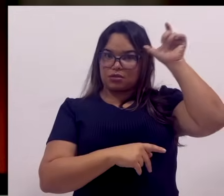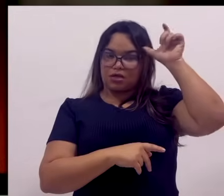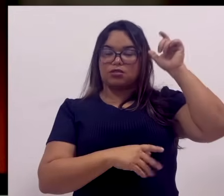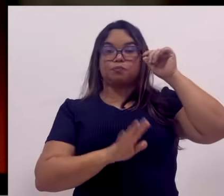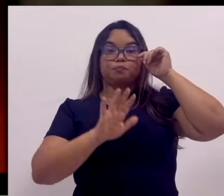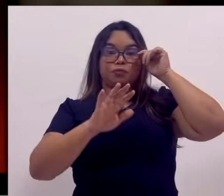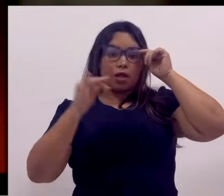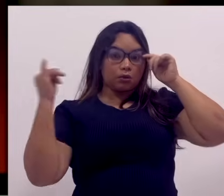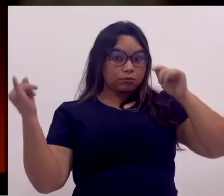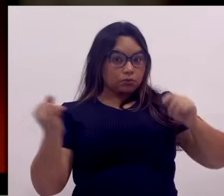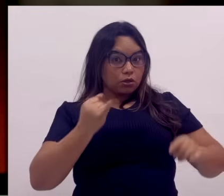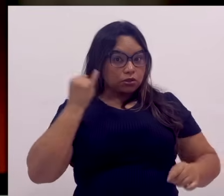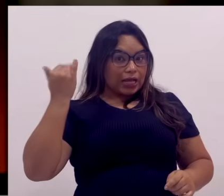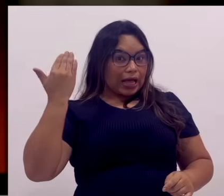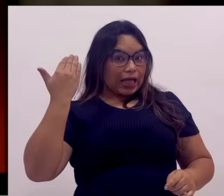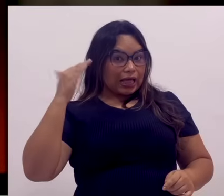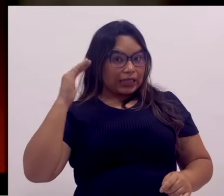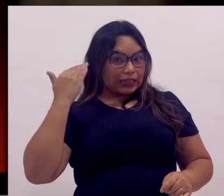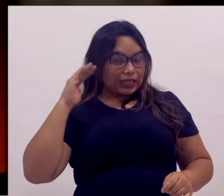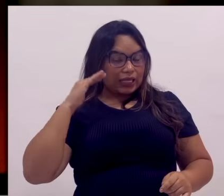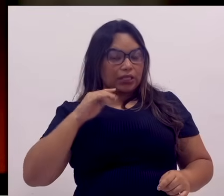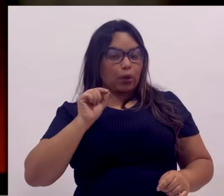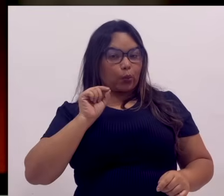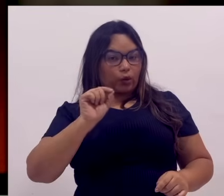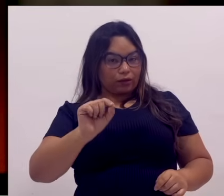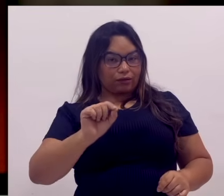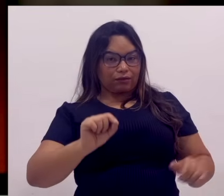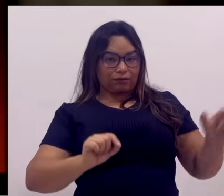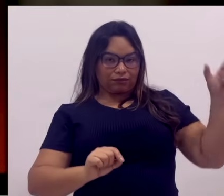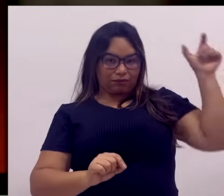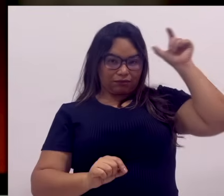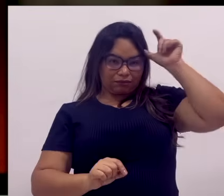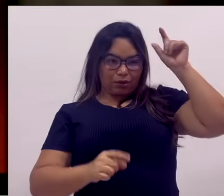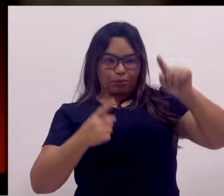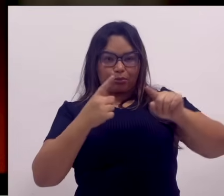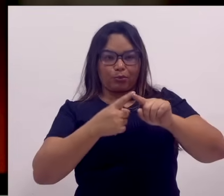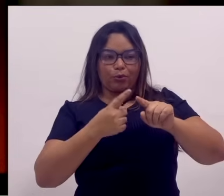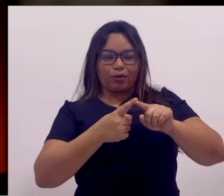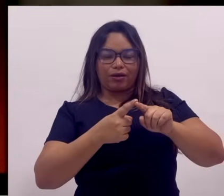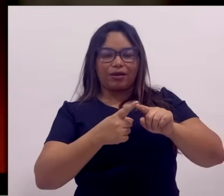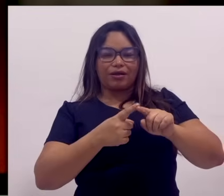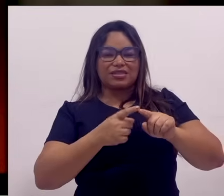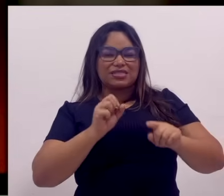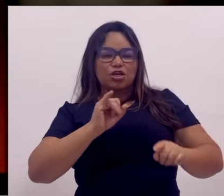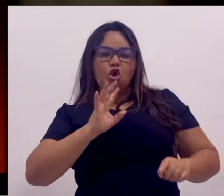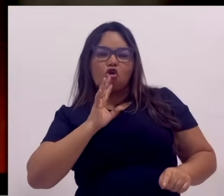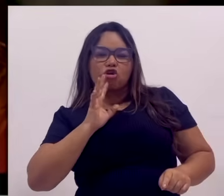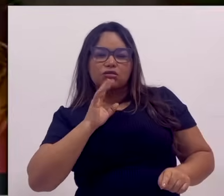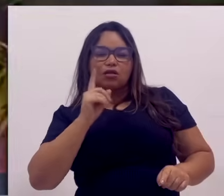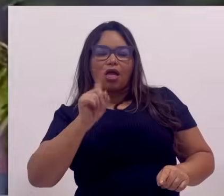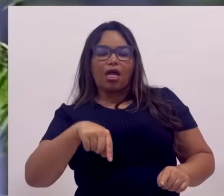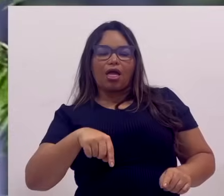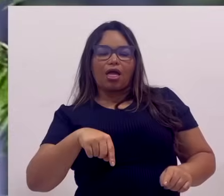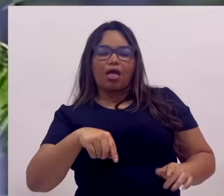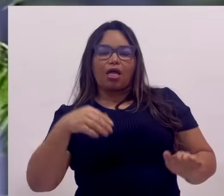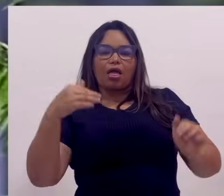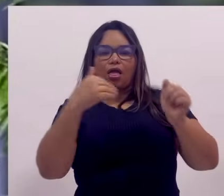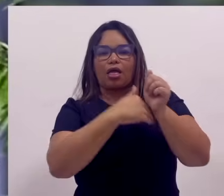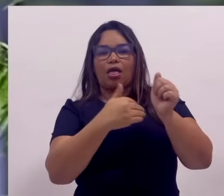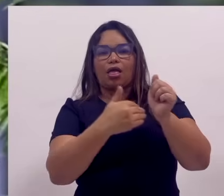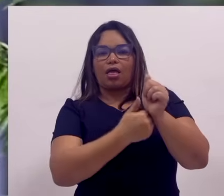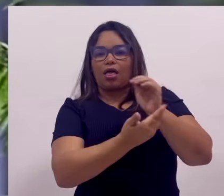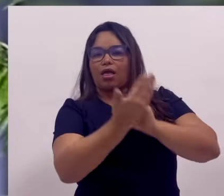Conhecer as profundidades de Satanás significa que uma pessoa deve ter sido iniciada nos segredos do ocultismo.